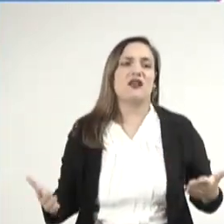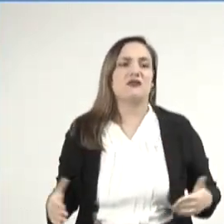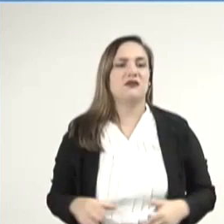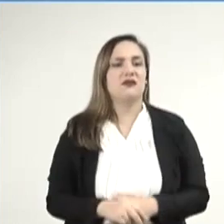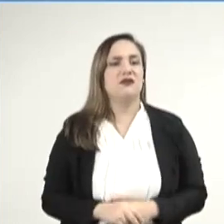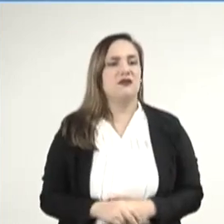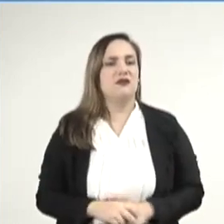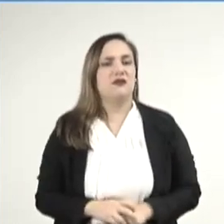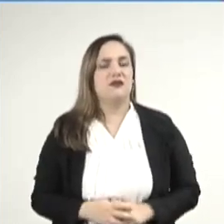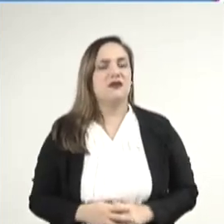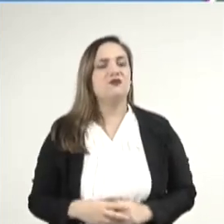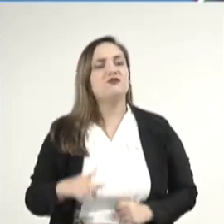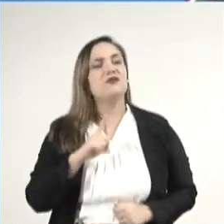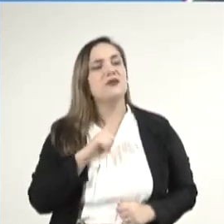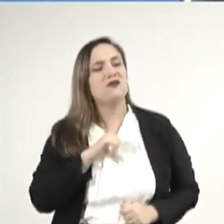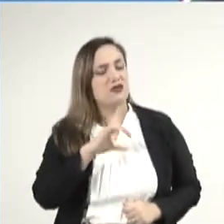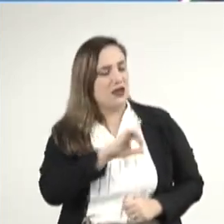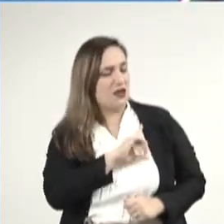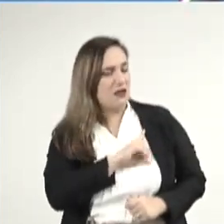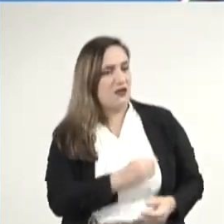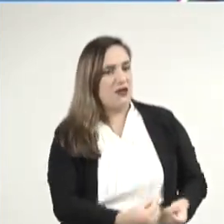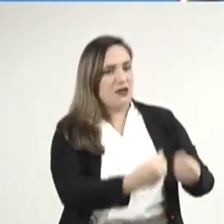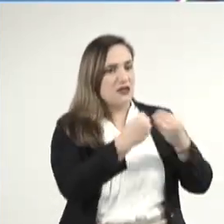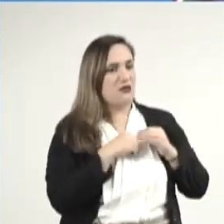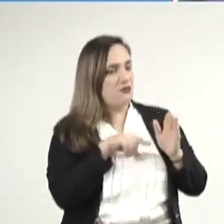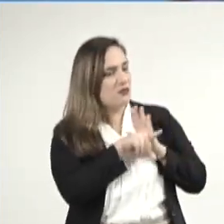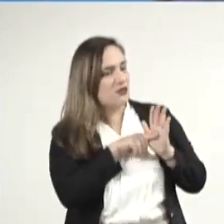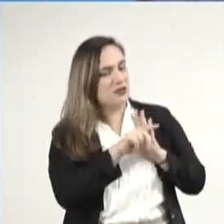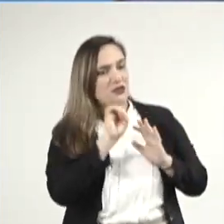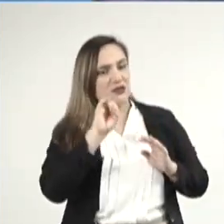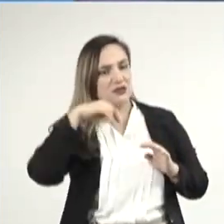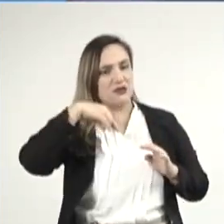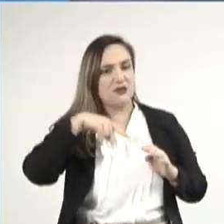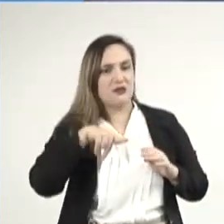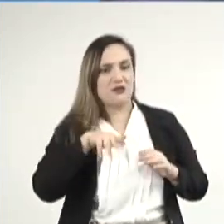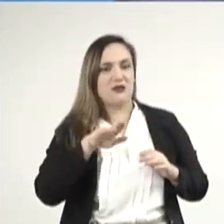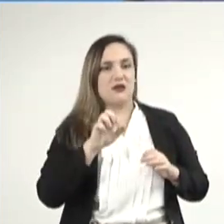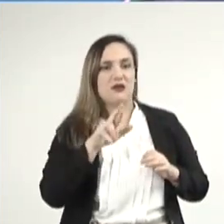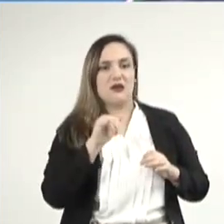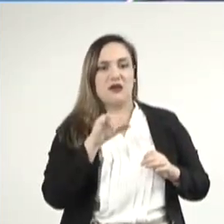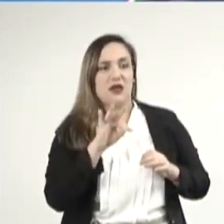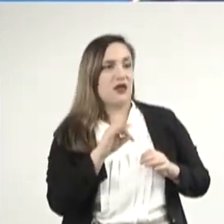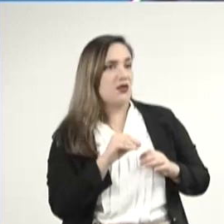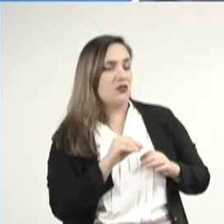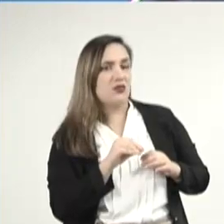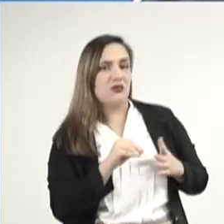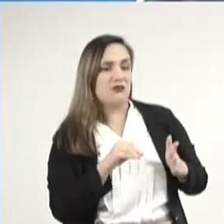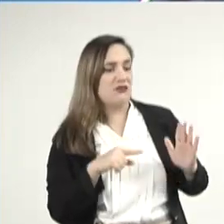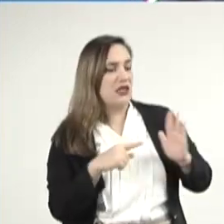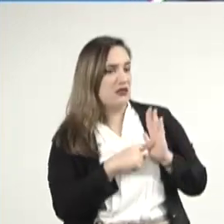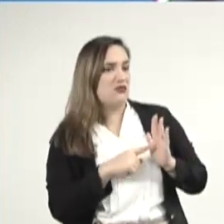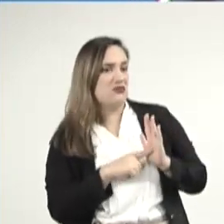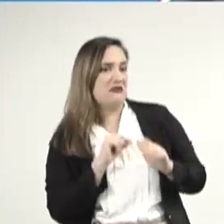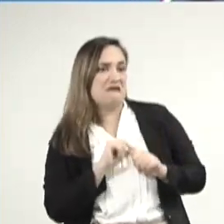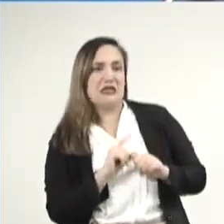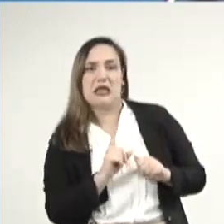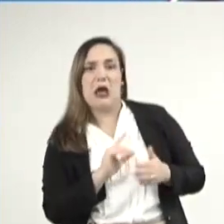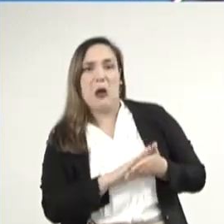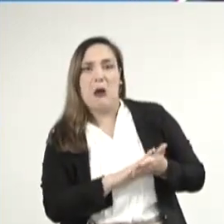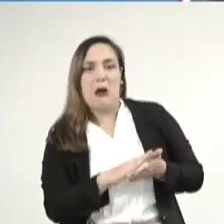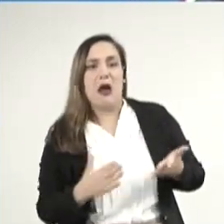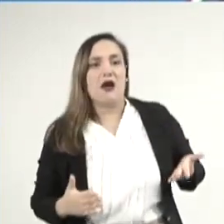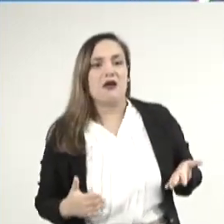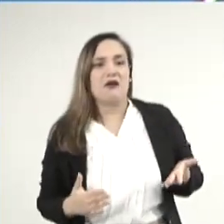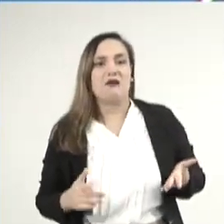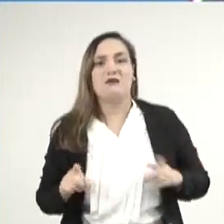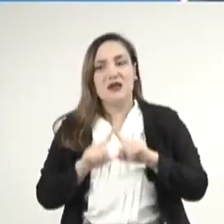o delegado recebe o inquérito, o promotor dá analisada, denuncia ou não. Se não denunciar, bem. Se denunciar, não